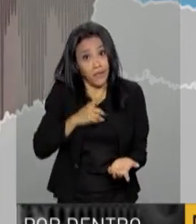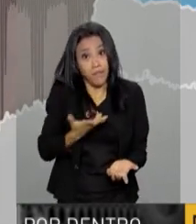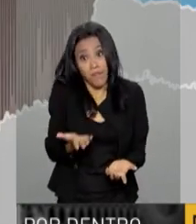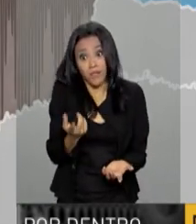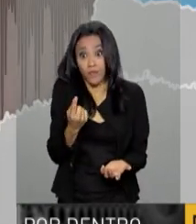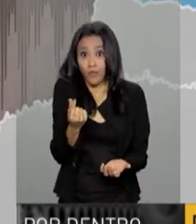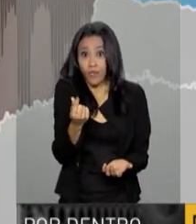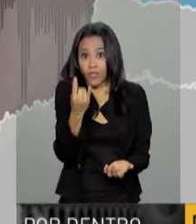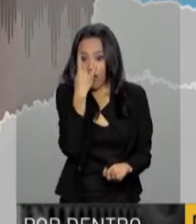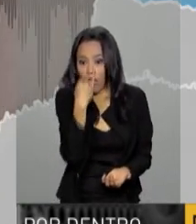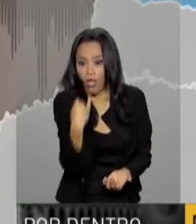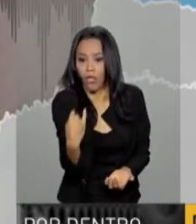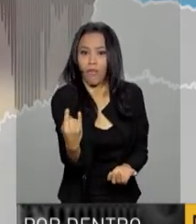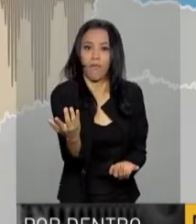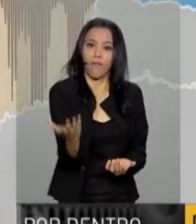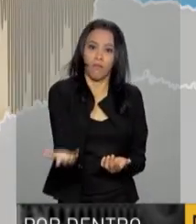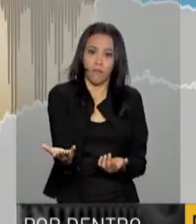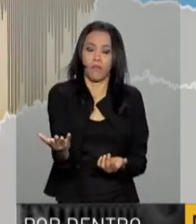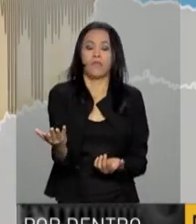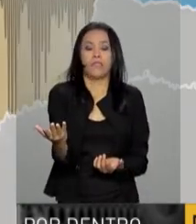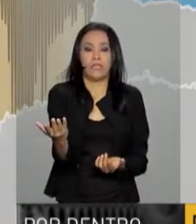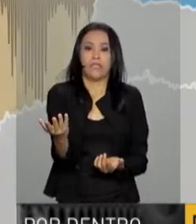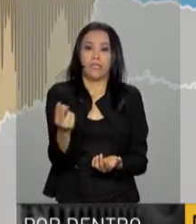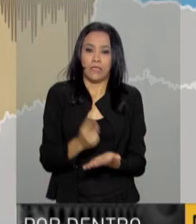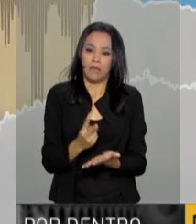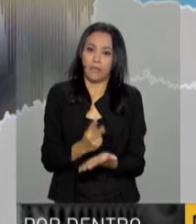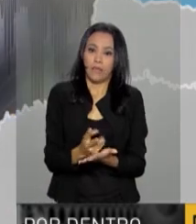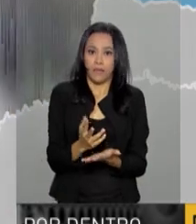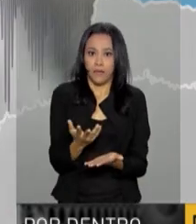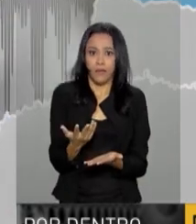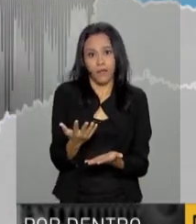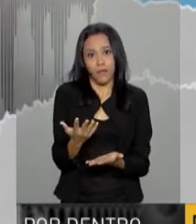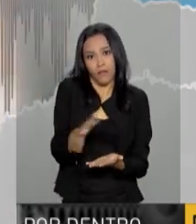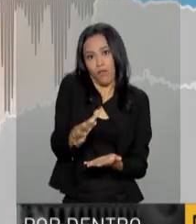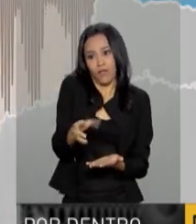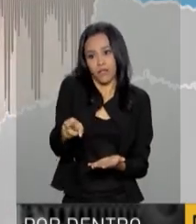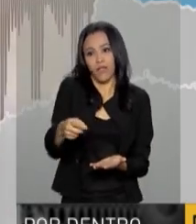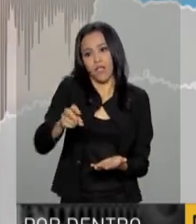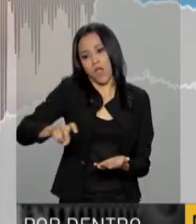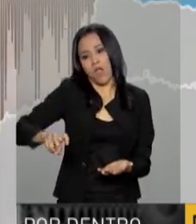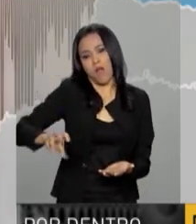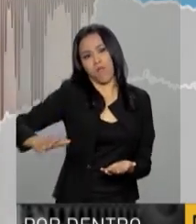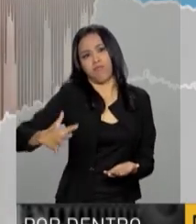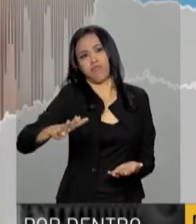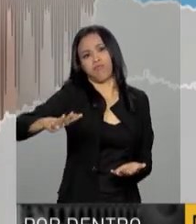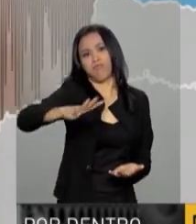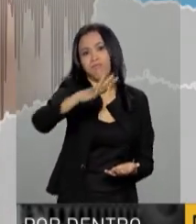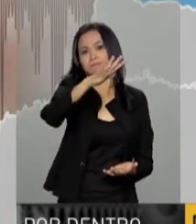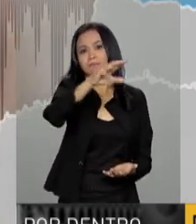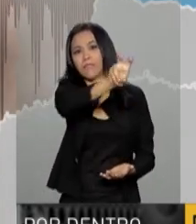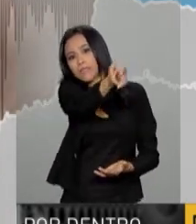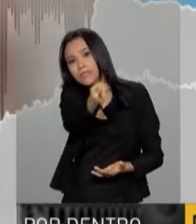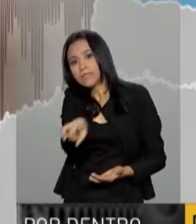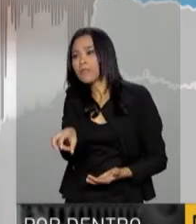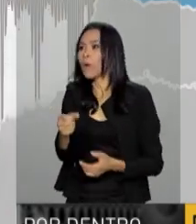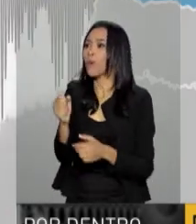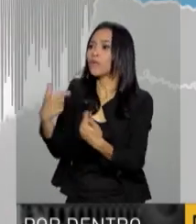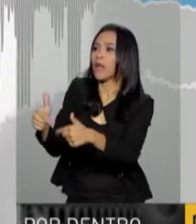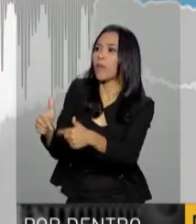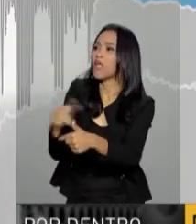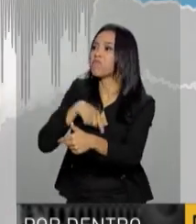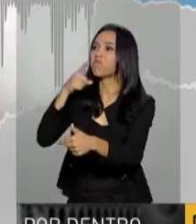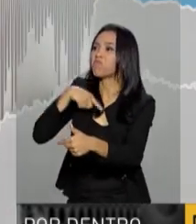atrativo e ao mesmo tempo é ele talvez lindo descendo do morro e não conseguindo emprego o emprego formal